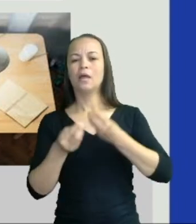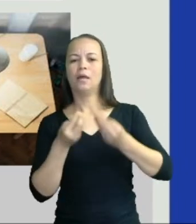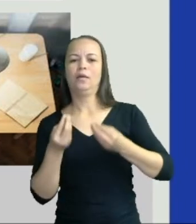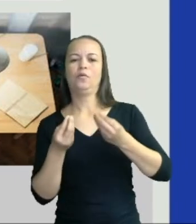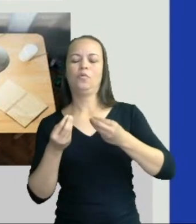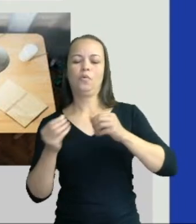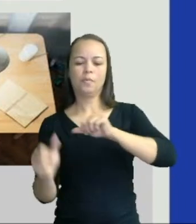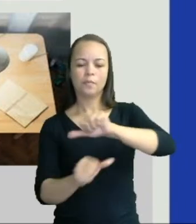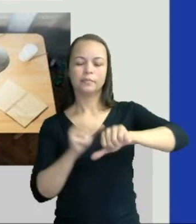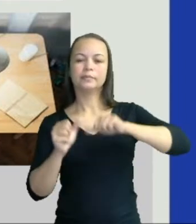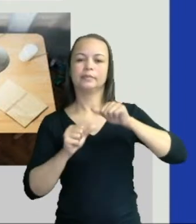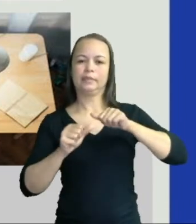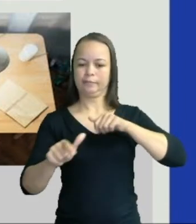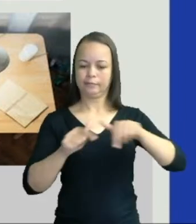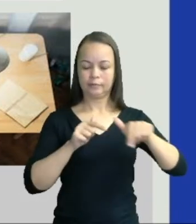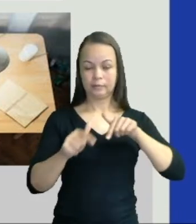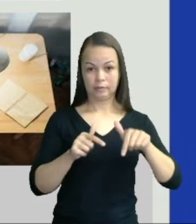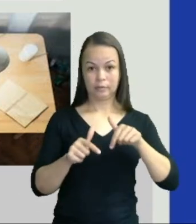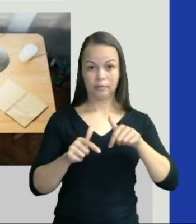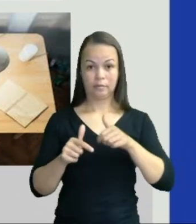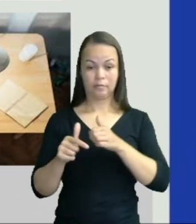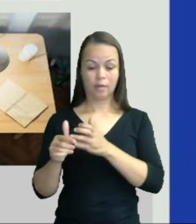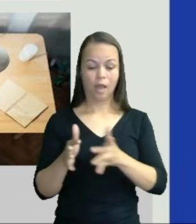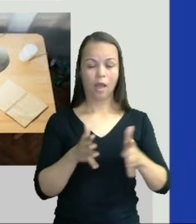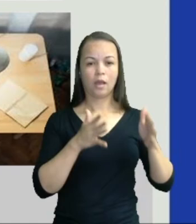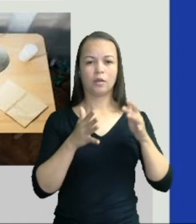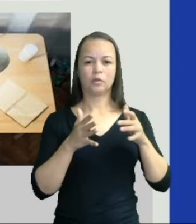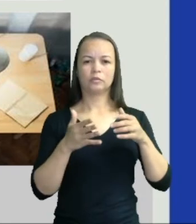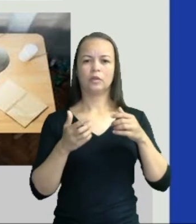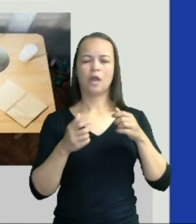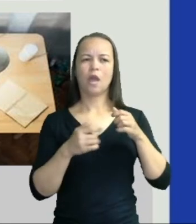essa oportunidade e tem esse direito garantido, tá certo?